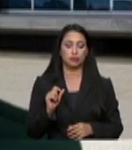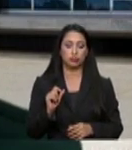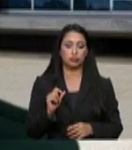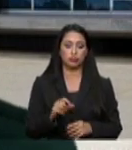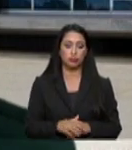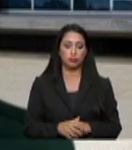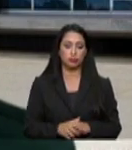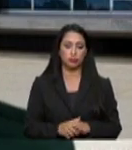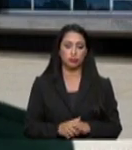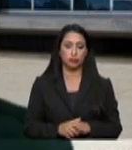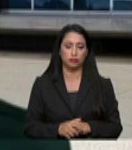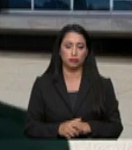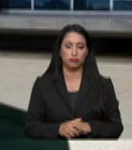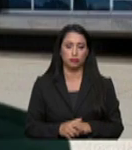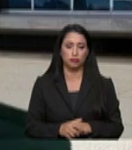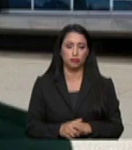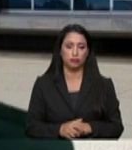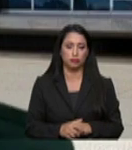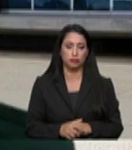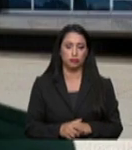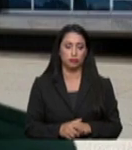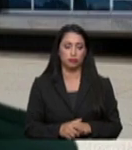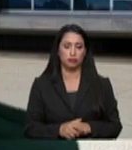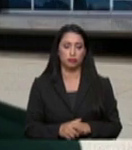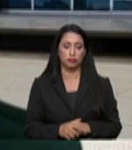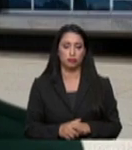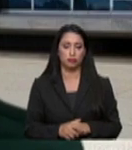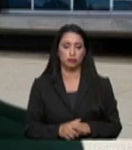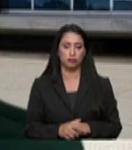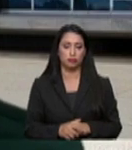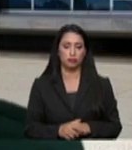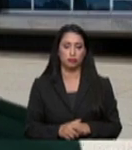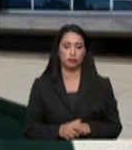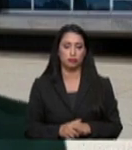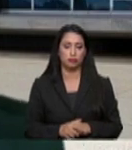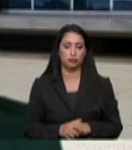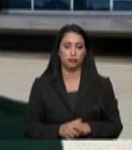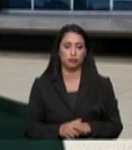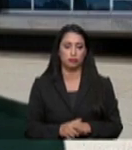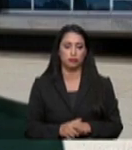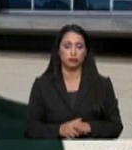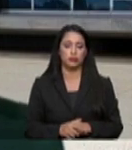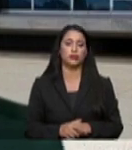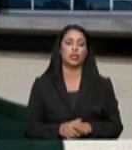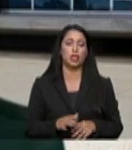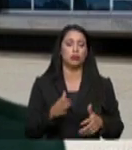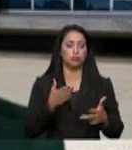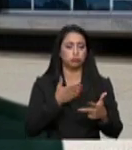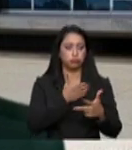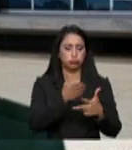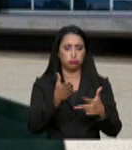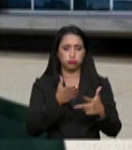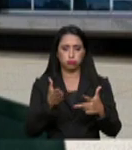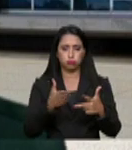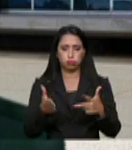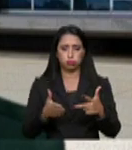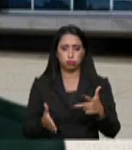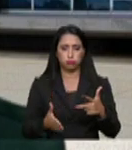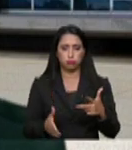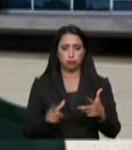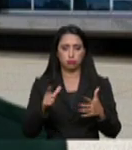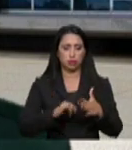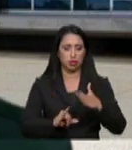disco a fazer a disjunção das instituições se